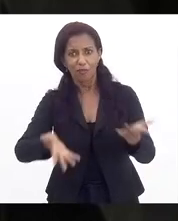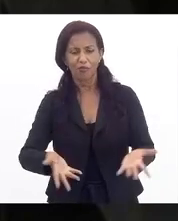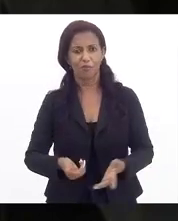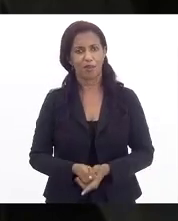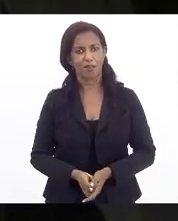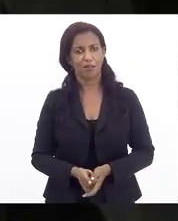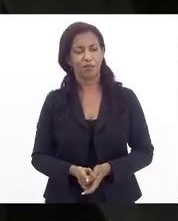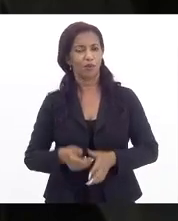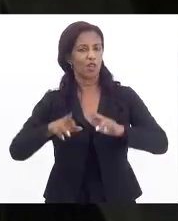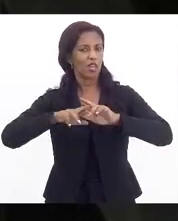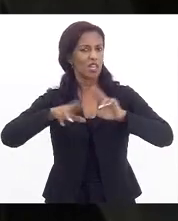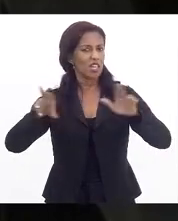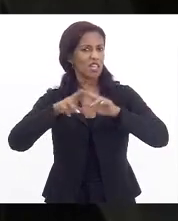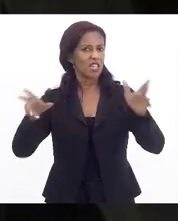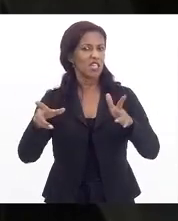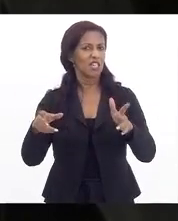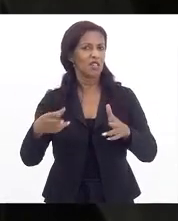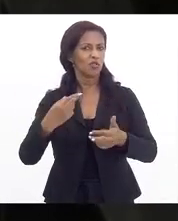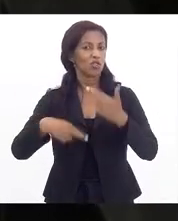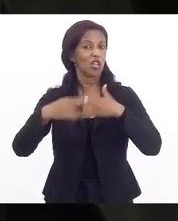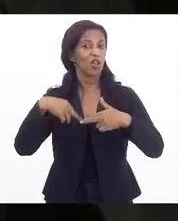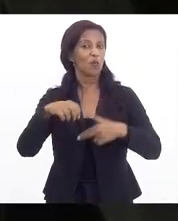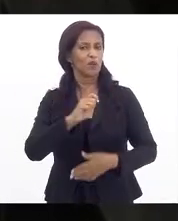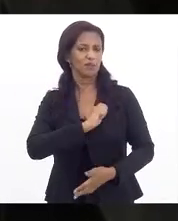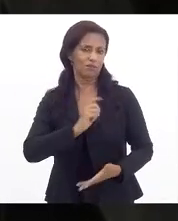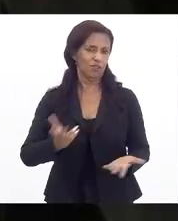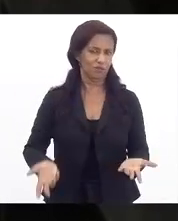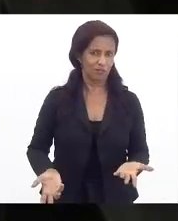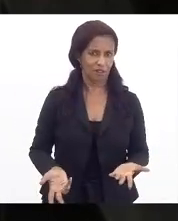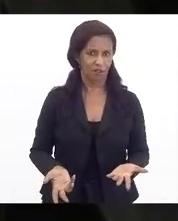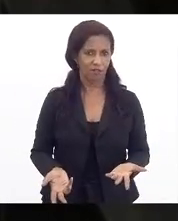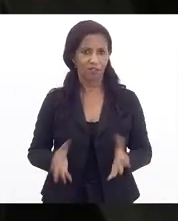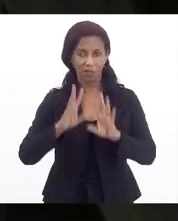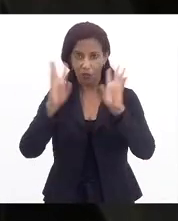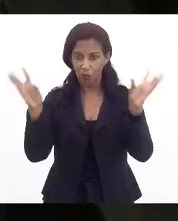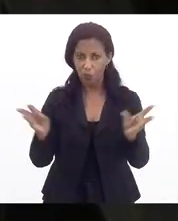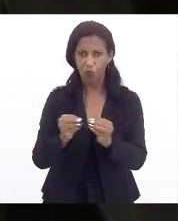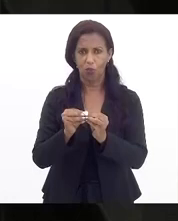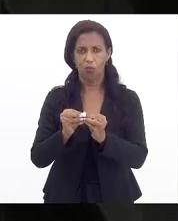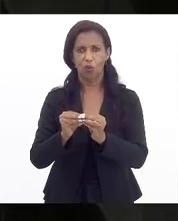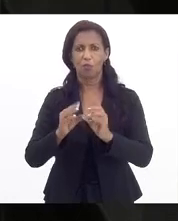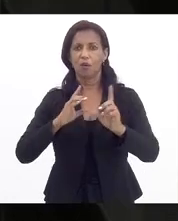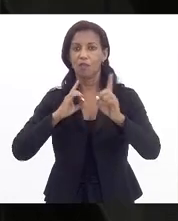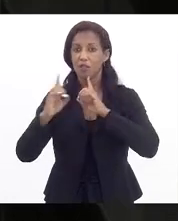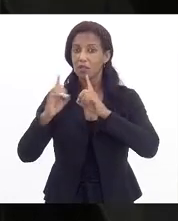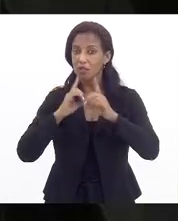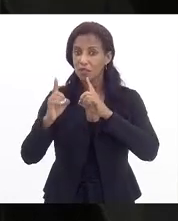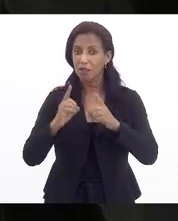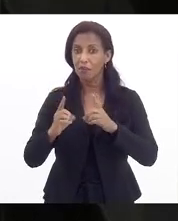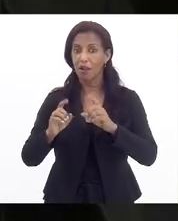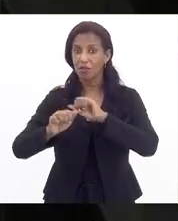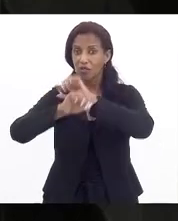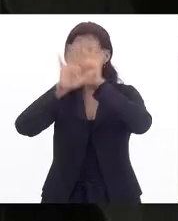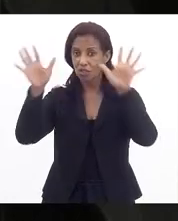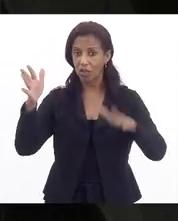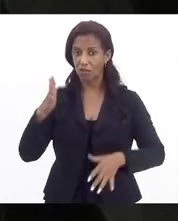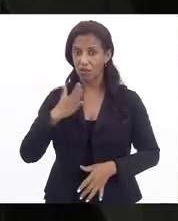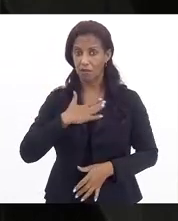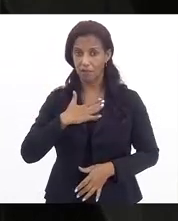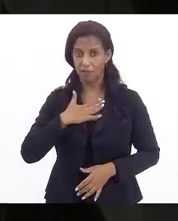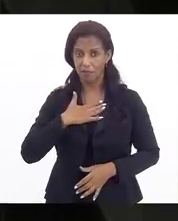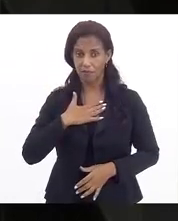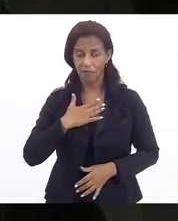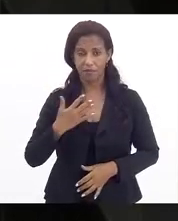desenvolvimentista e não de suposta recuperação fiscal então concluída para poder ir amanhã para fazer esse debate lixo e deixar claro que do meu ponto de